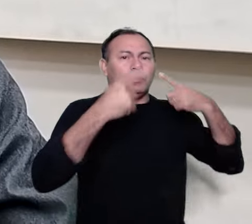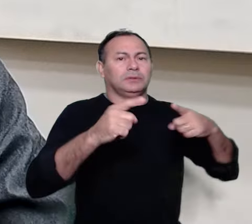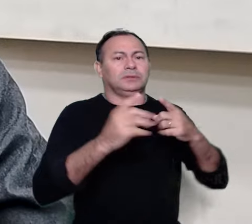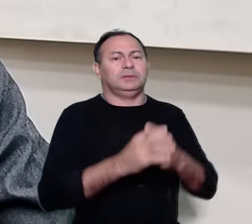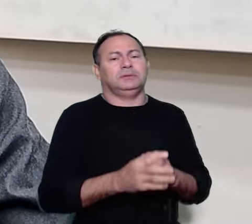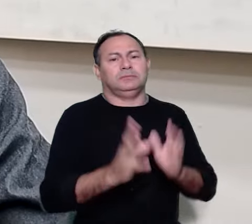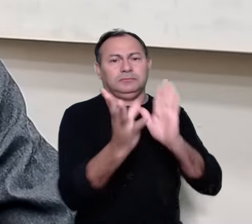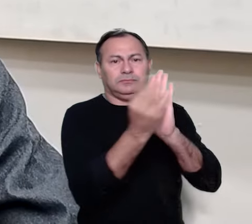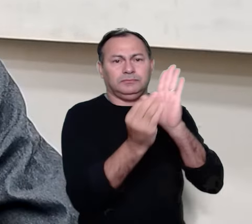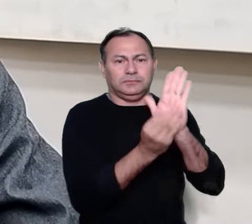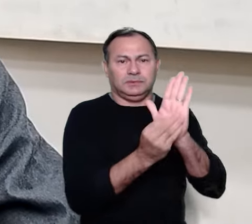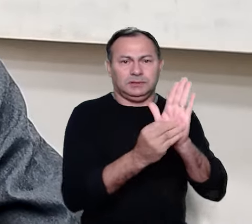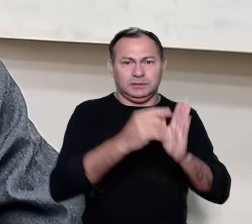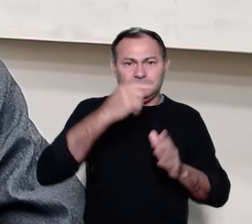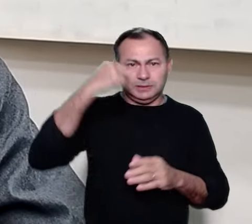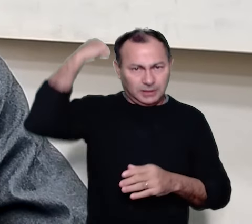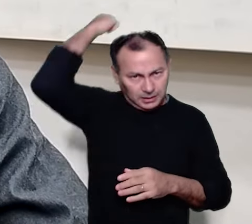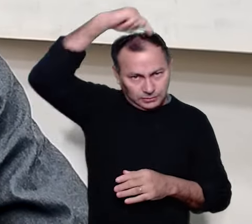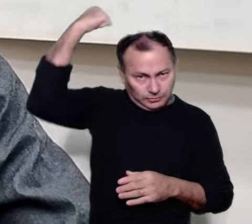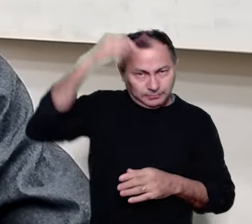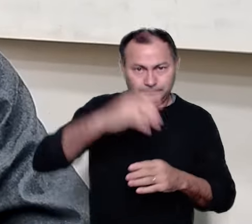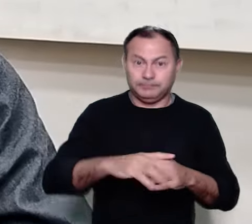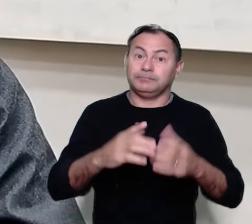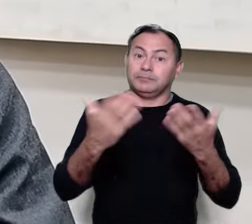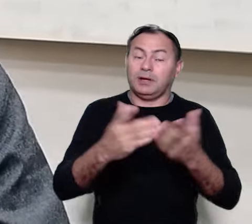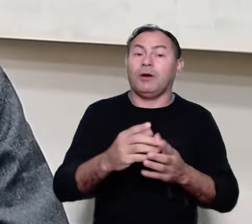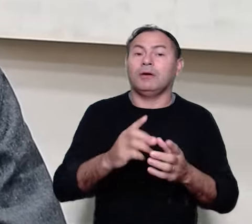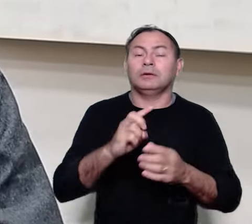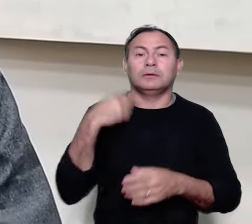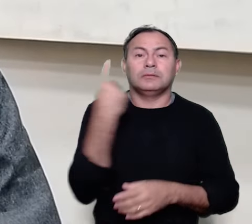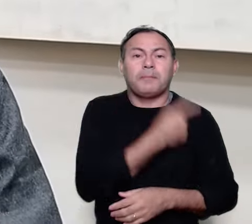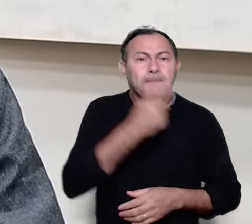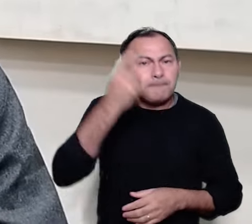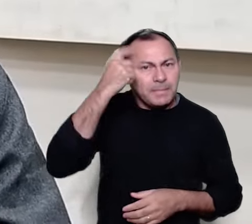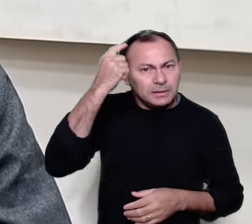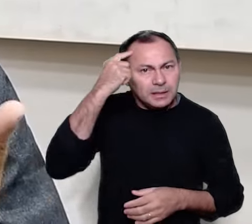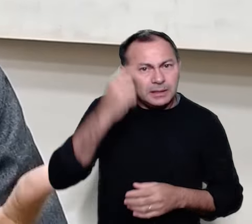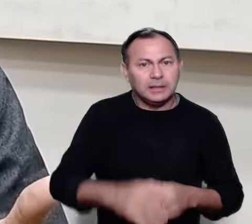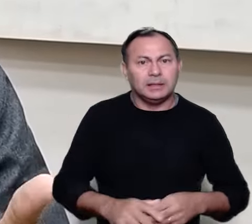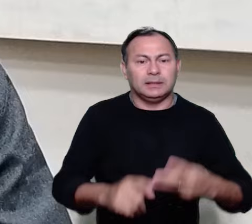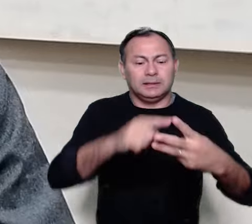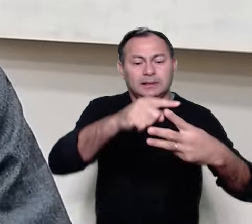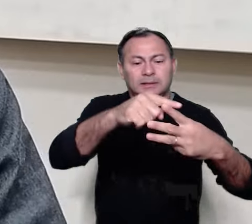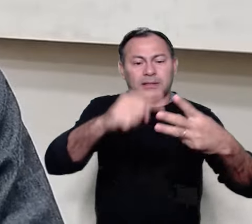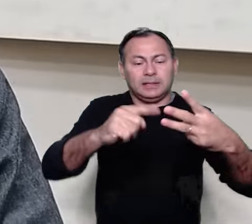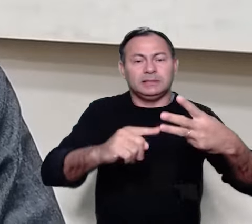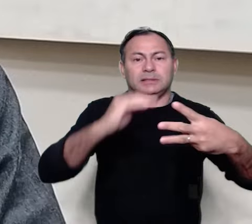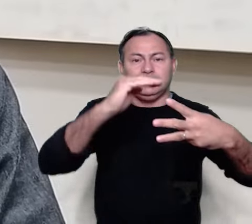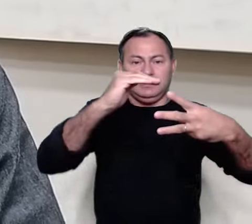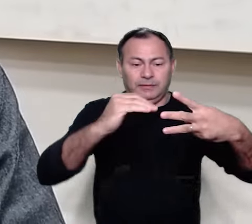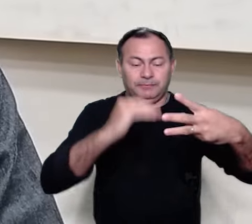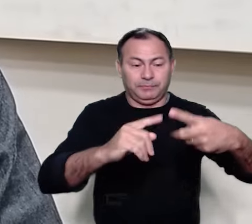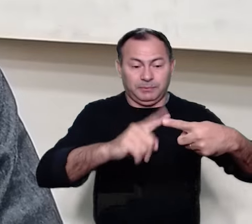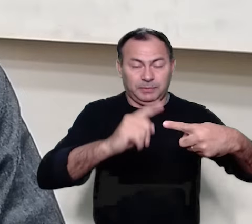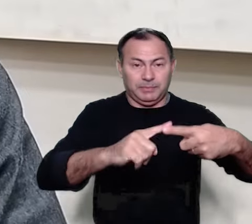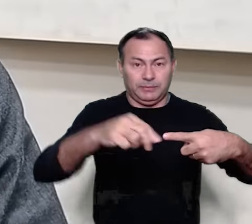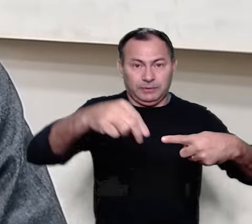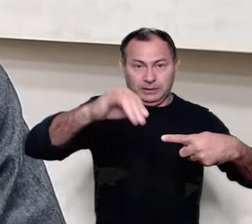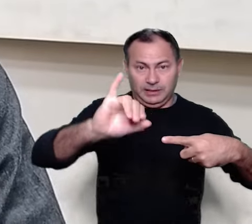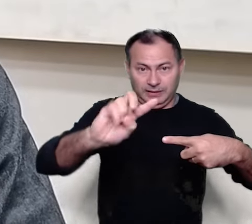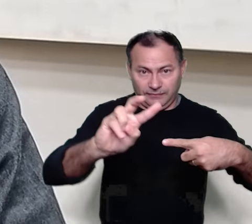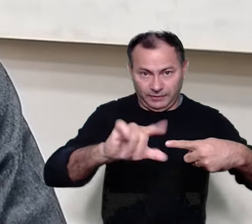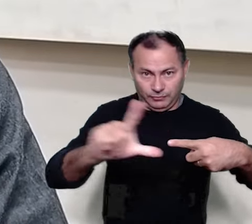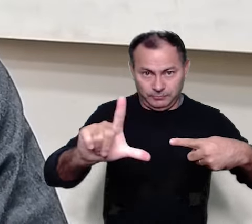com conteúdo sacro. Para tanto, vamos pensar em três níveis. O primeiro